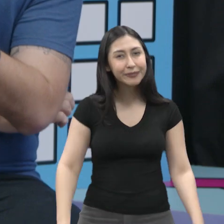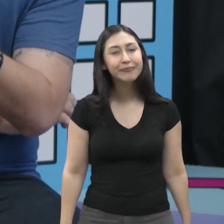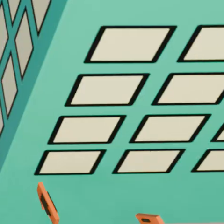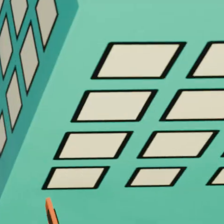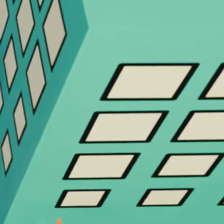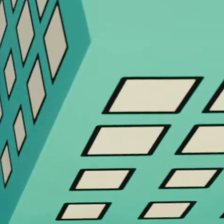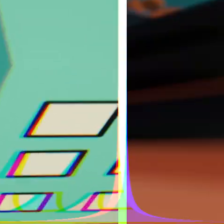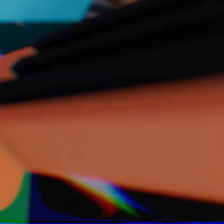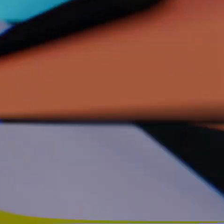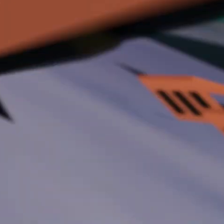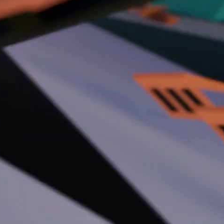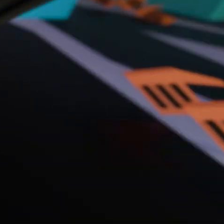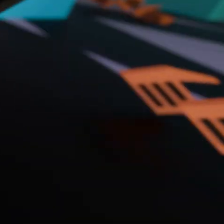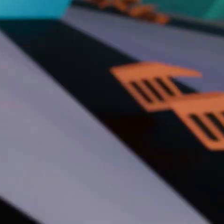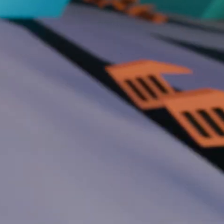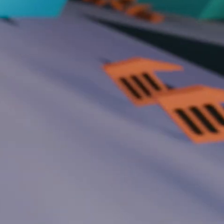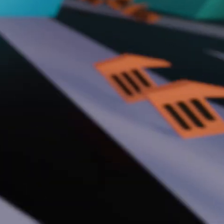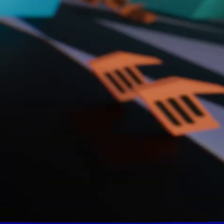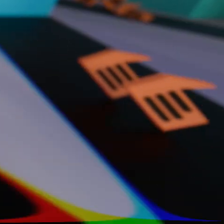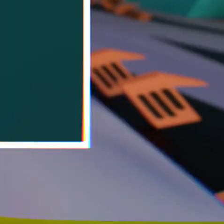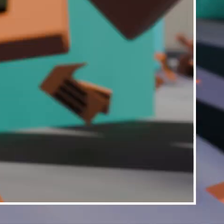conferir?